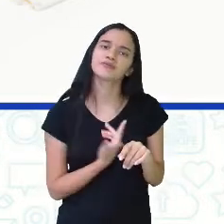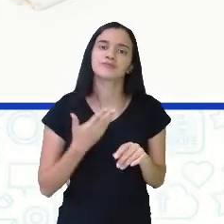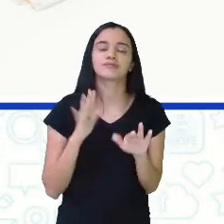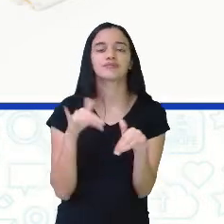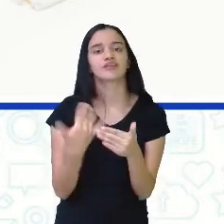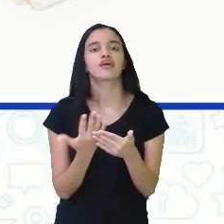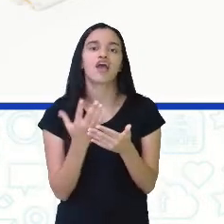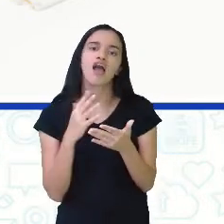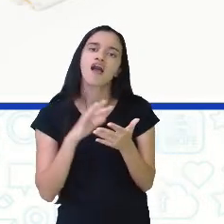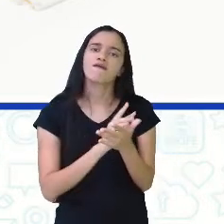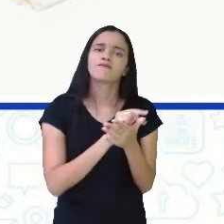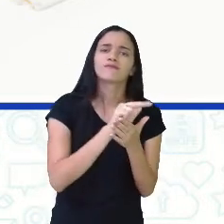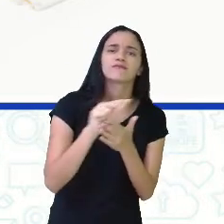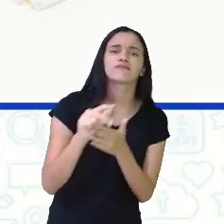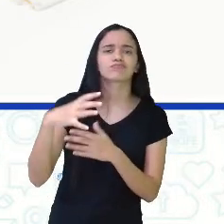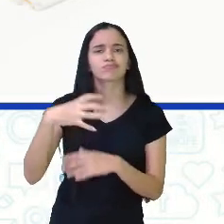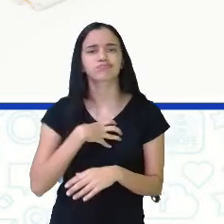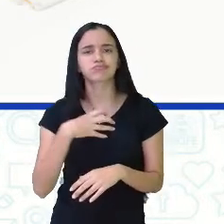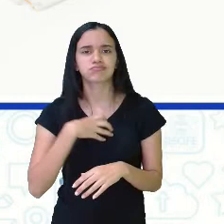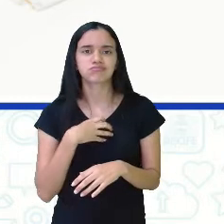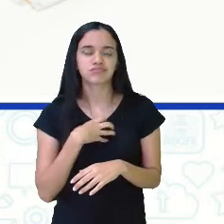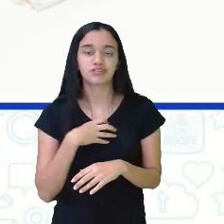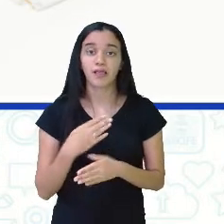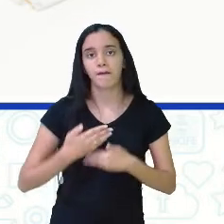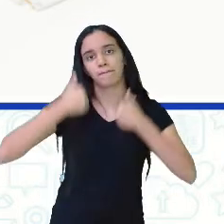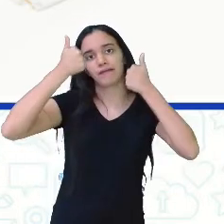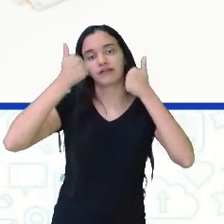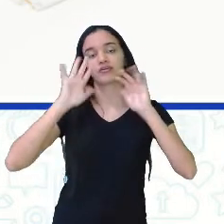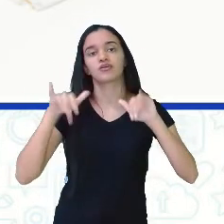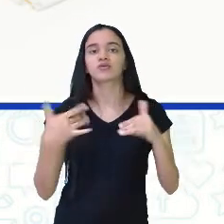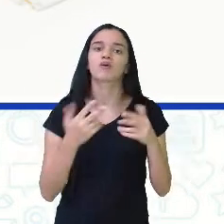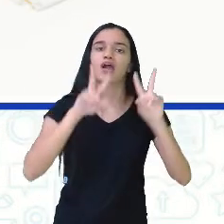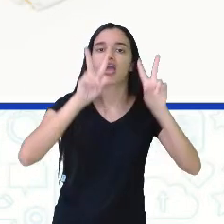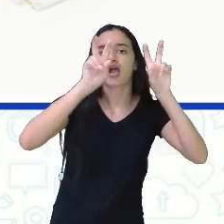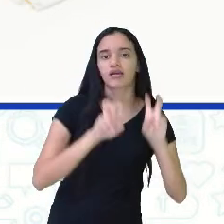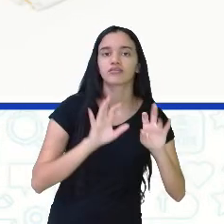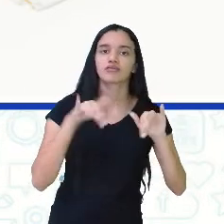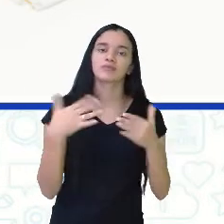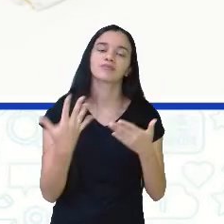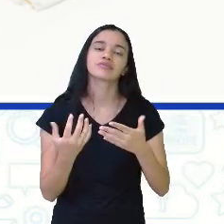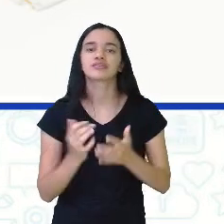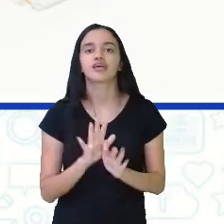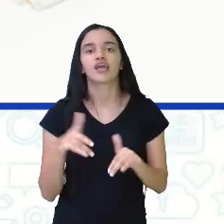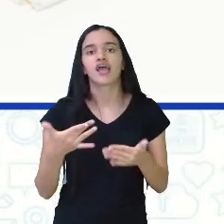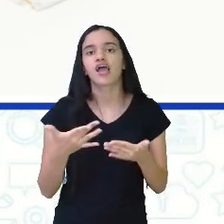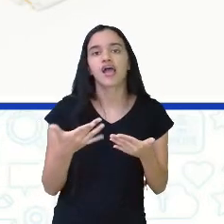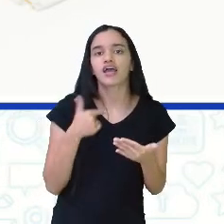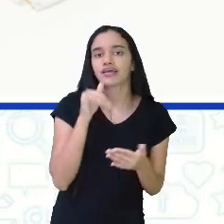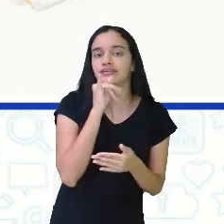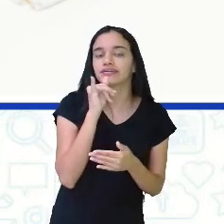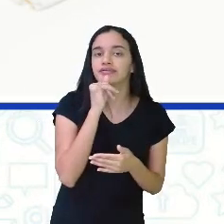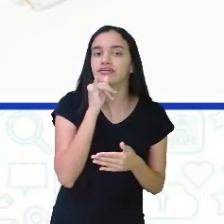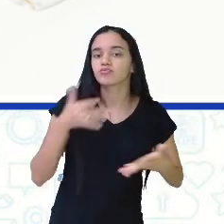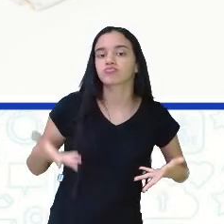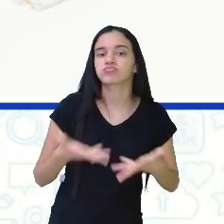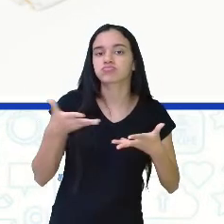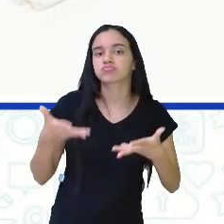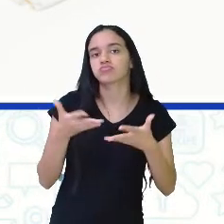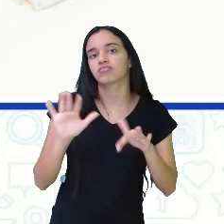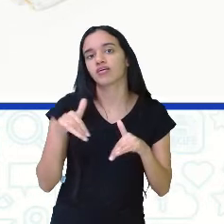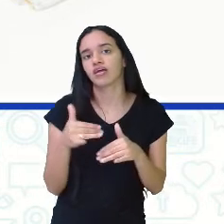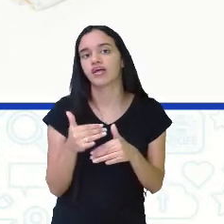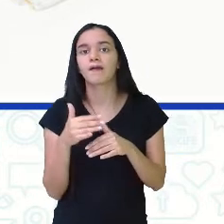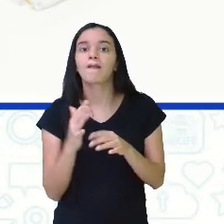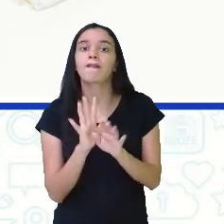dar vários sentidos àquilo ali, melhor. Qualquer assunto pode ser inspiração para um bom mini-conto. Contos maiores, como